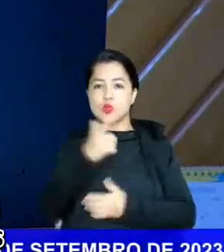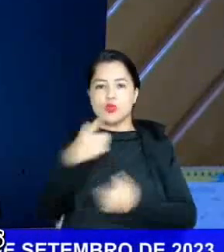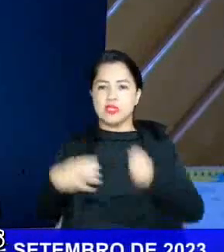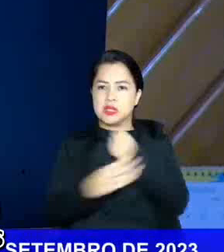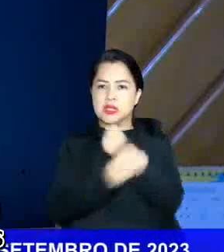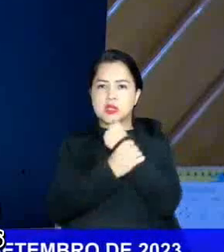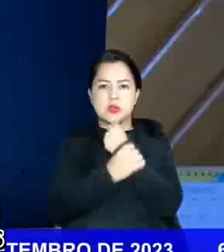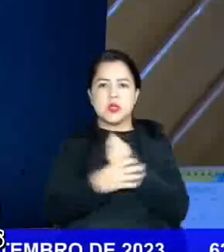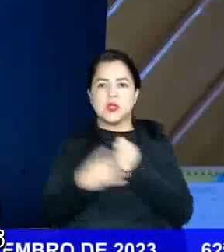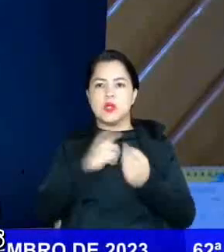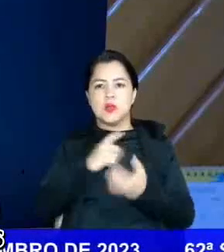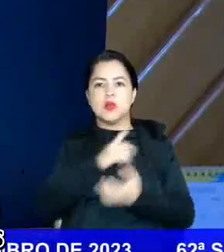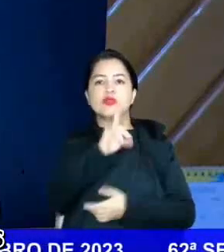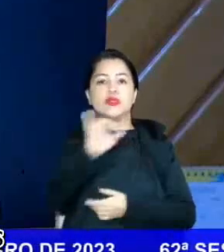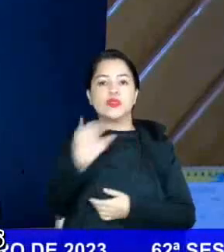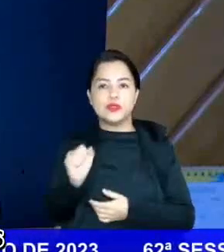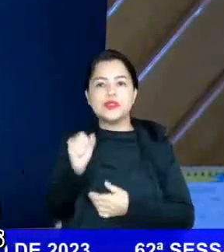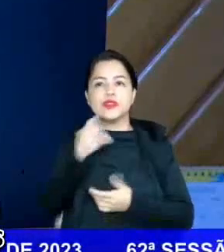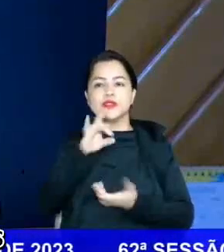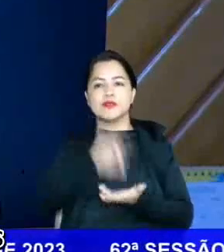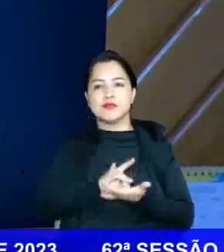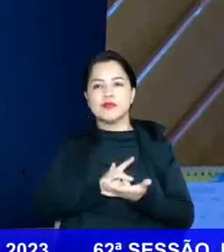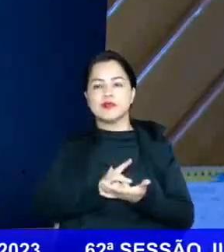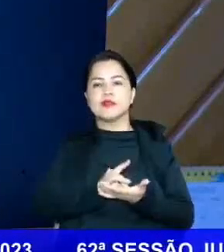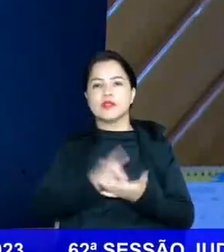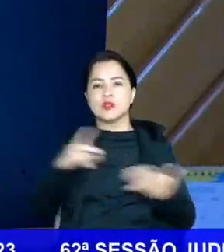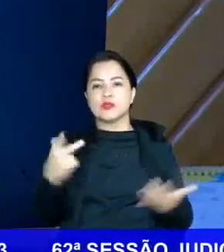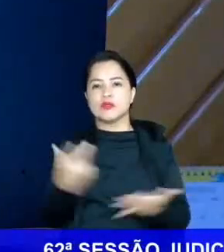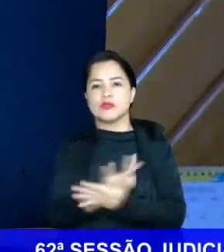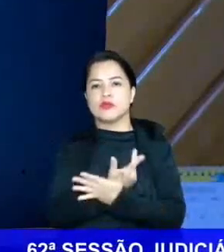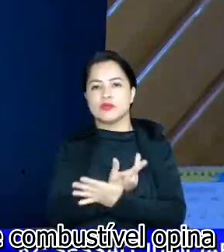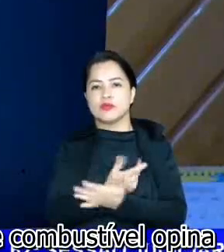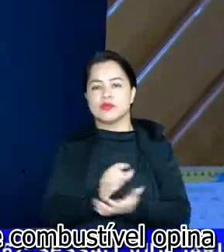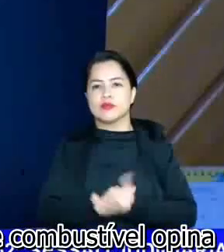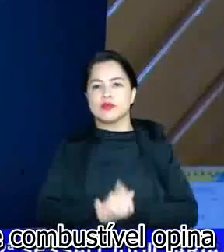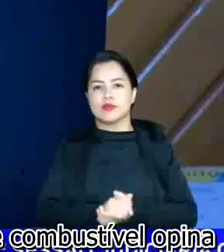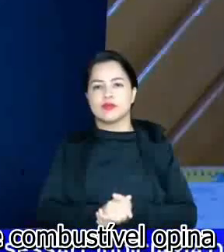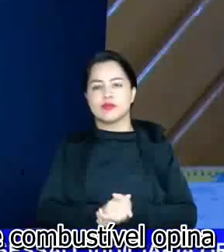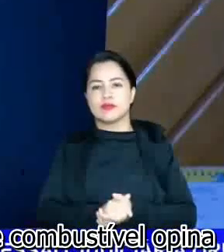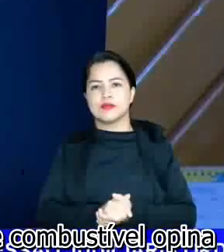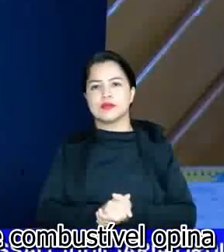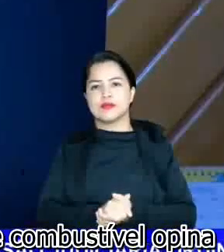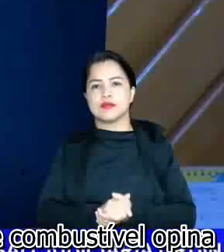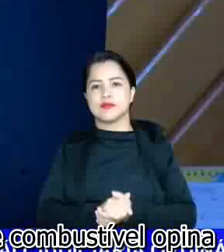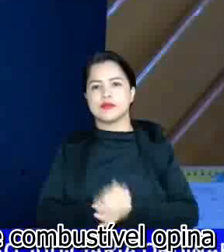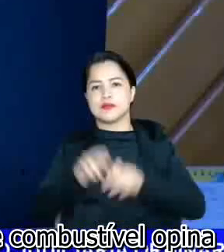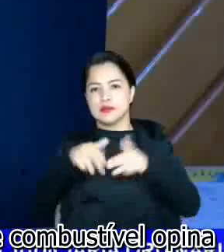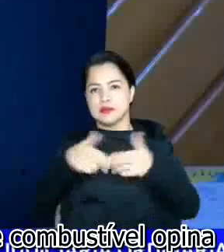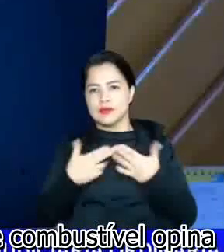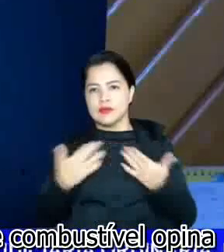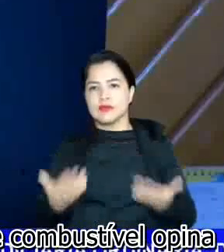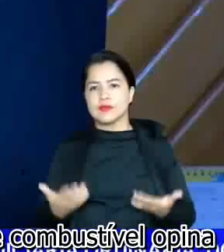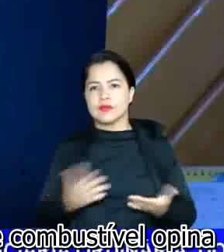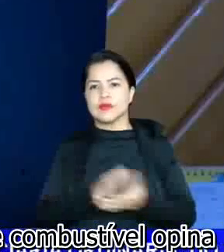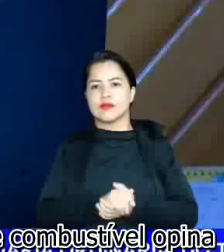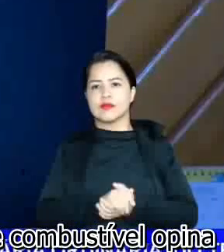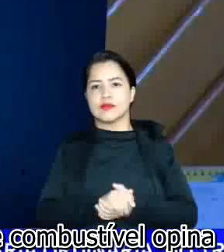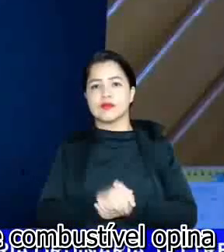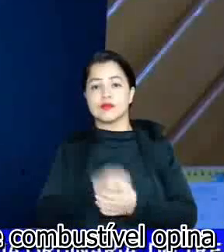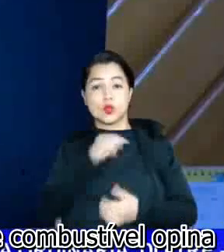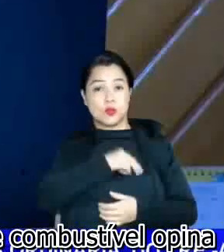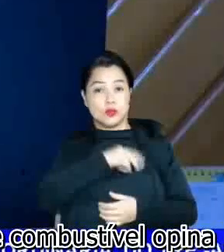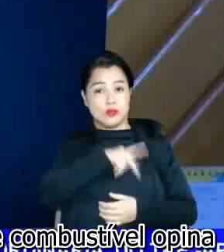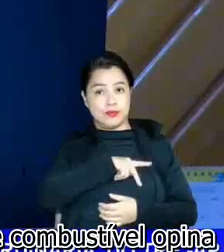segurança a respeito da data em que foram firmados. Então, por isso, o